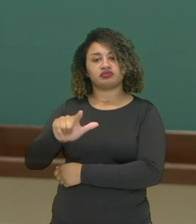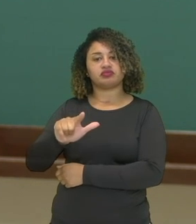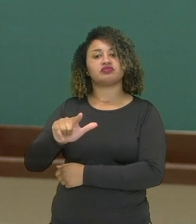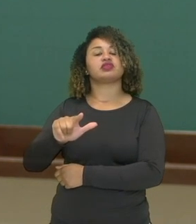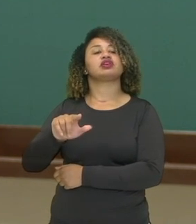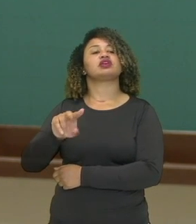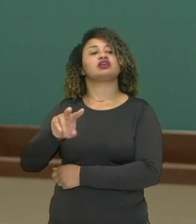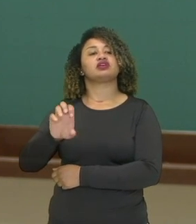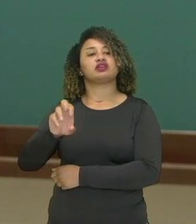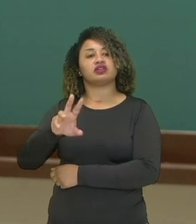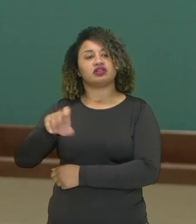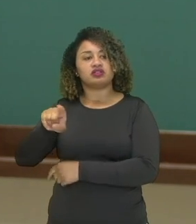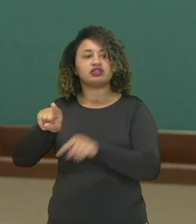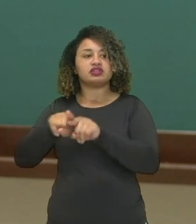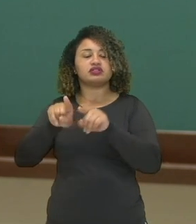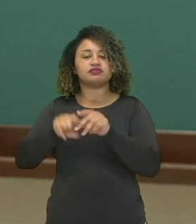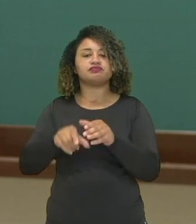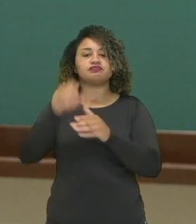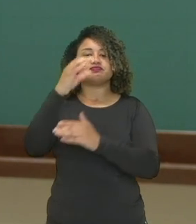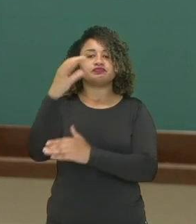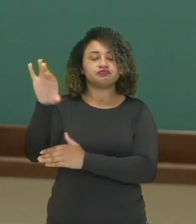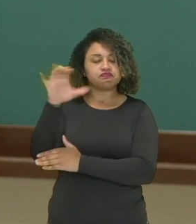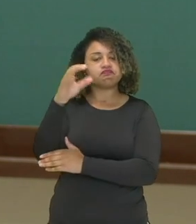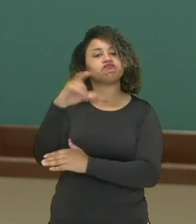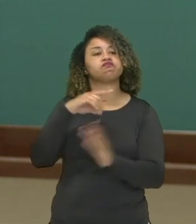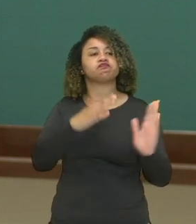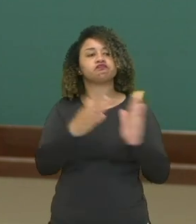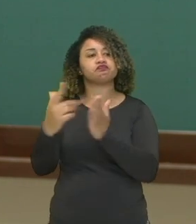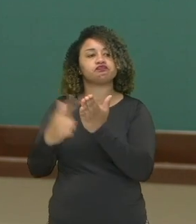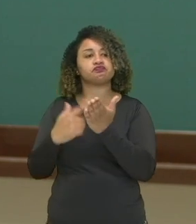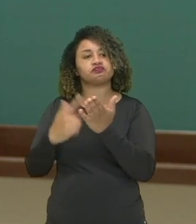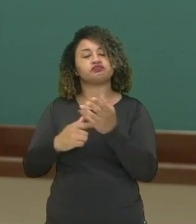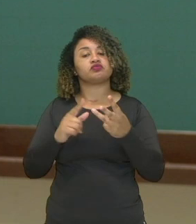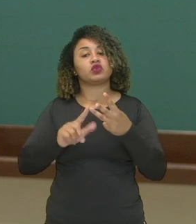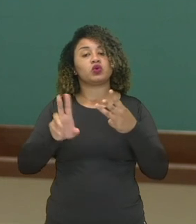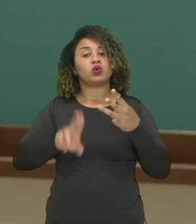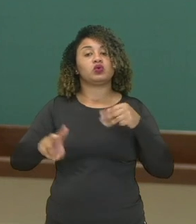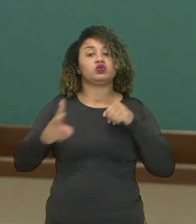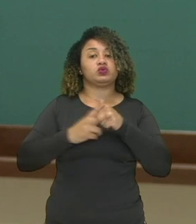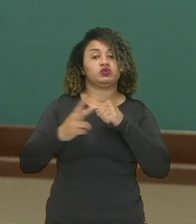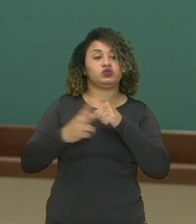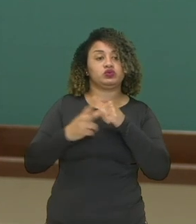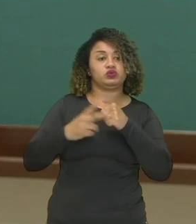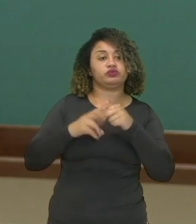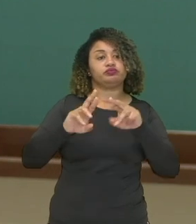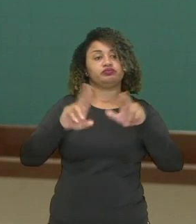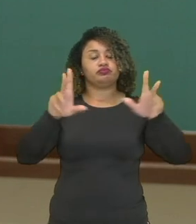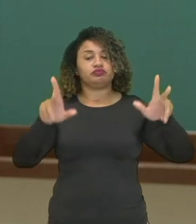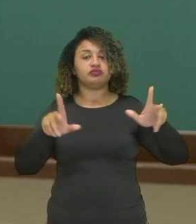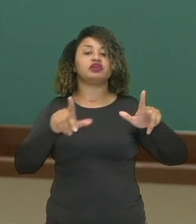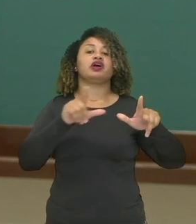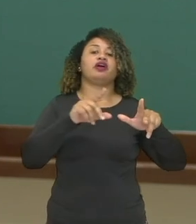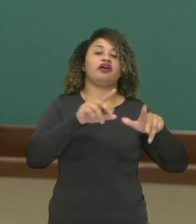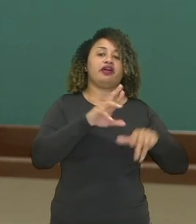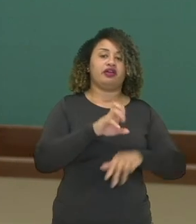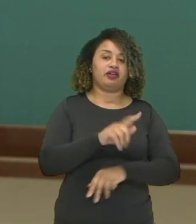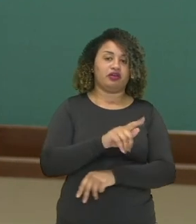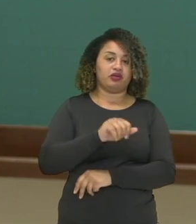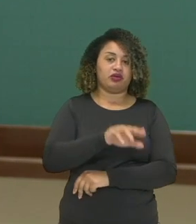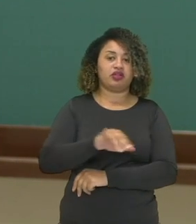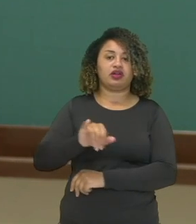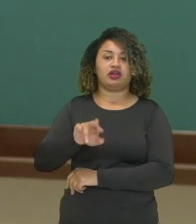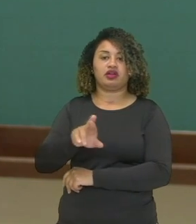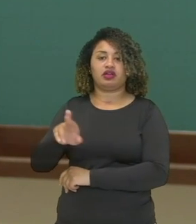saber, emprego dos verbos no pretérito indefinido do indicativo, com diferenciação dos regulares e irregulares,